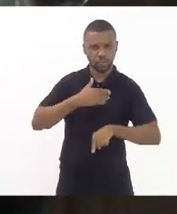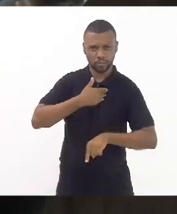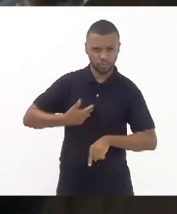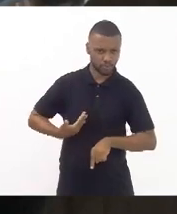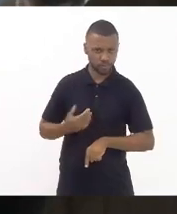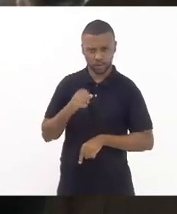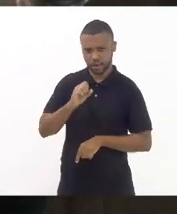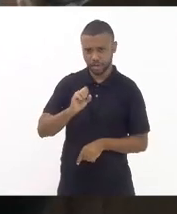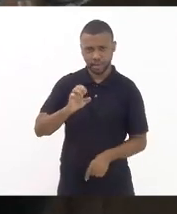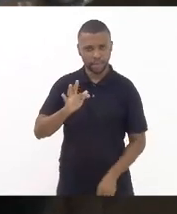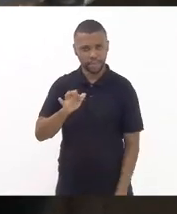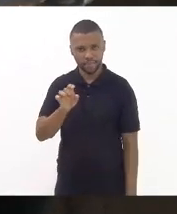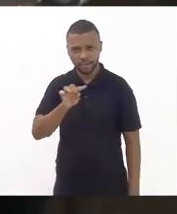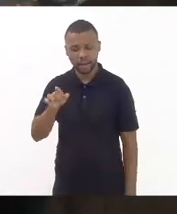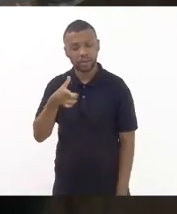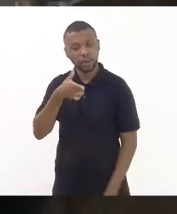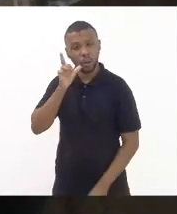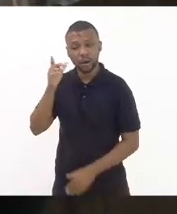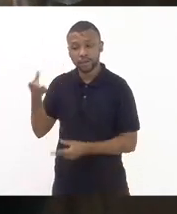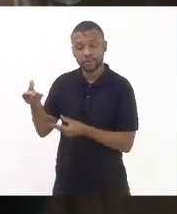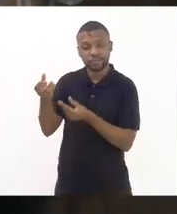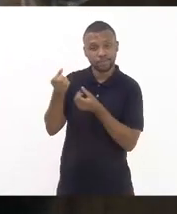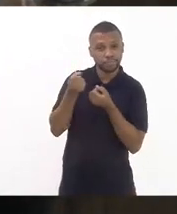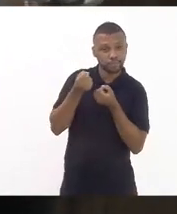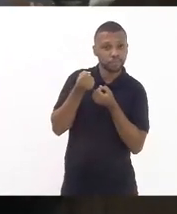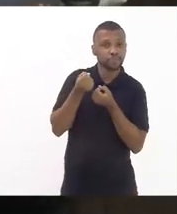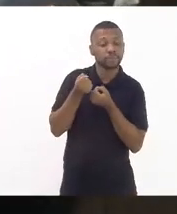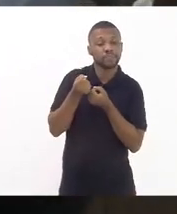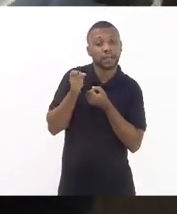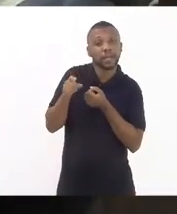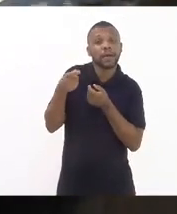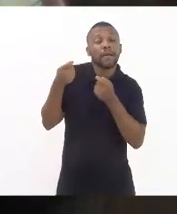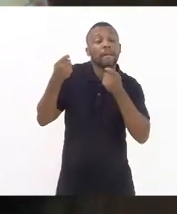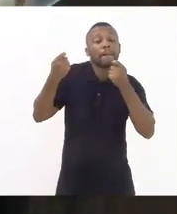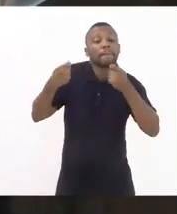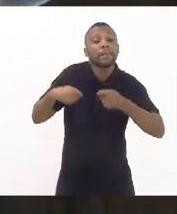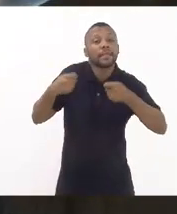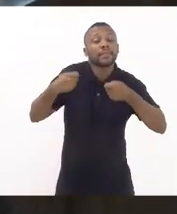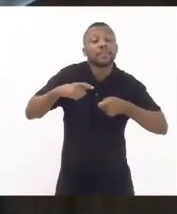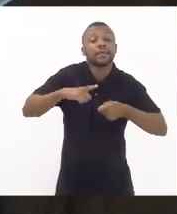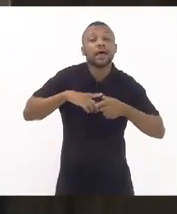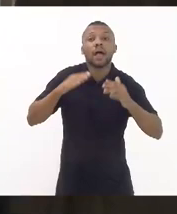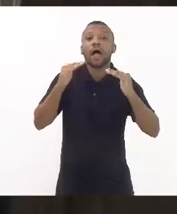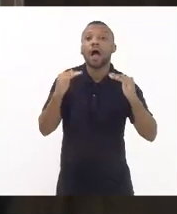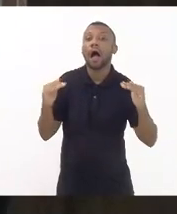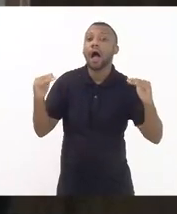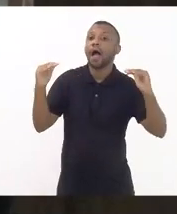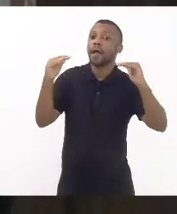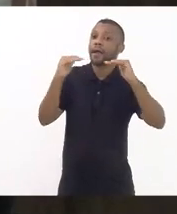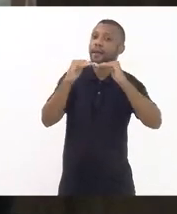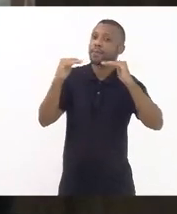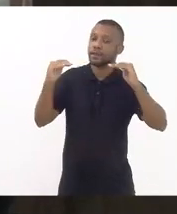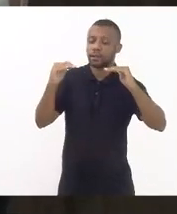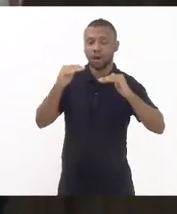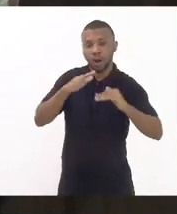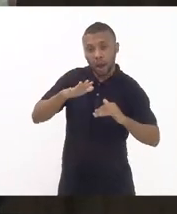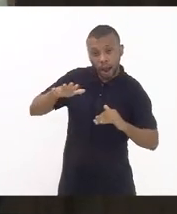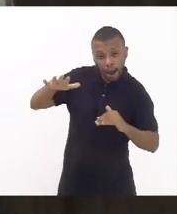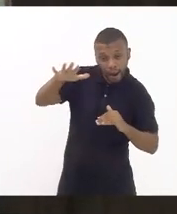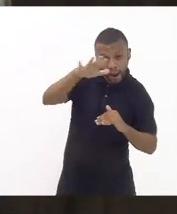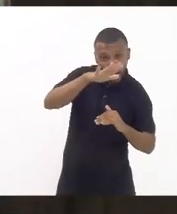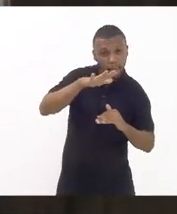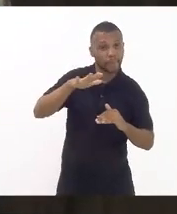ontem, ele precisa ter a equiparação ampla e geral e restrita